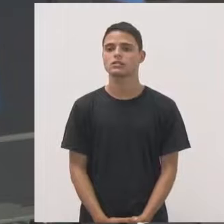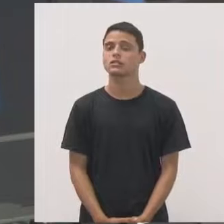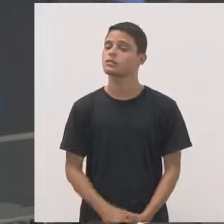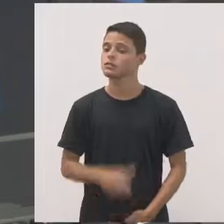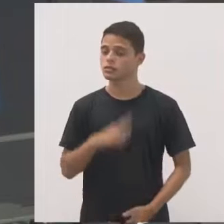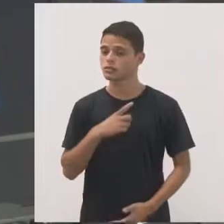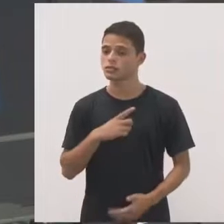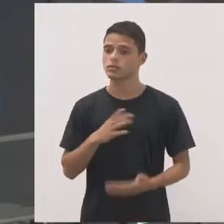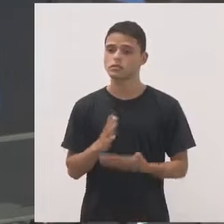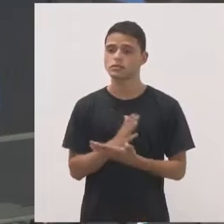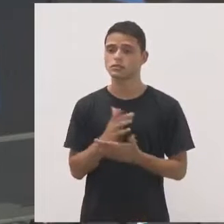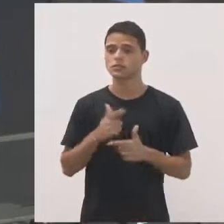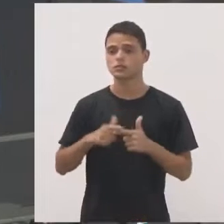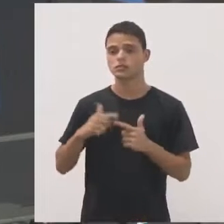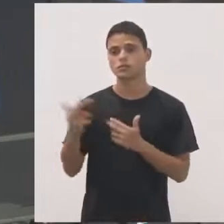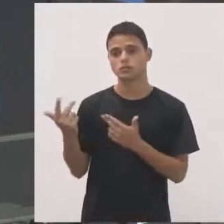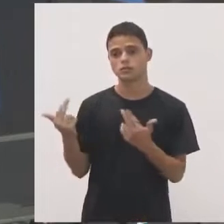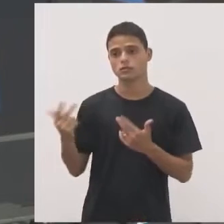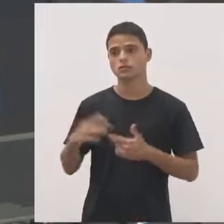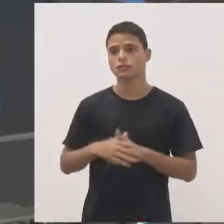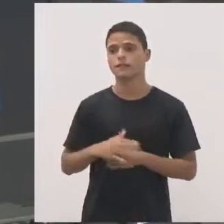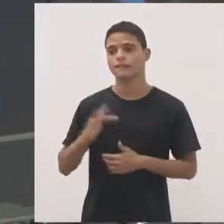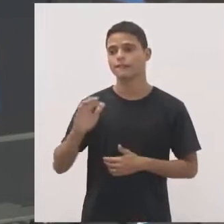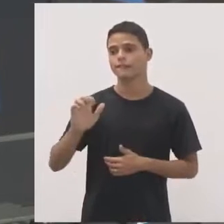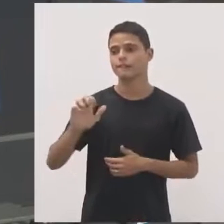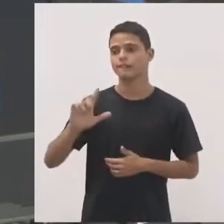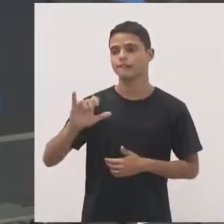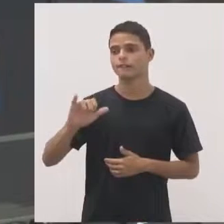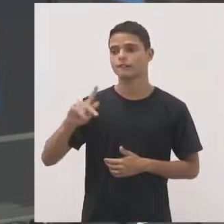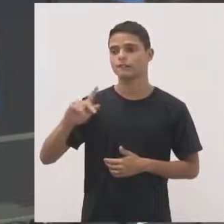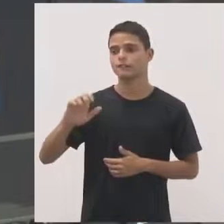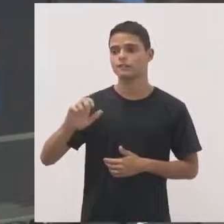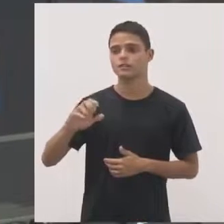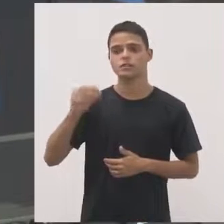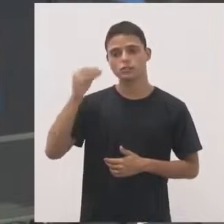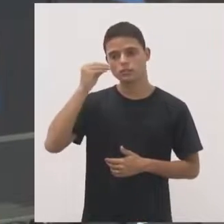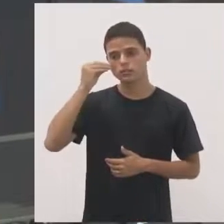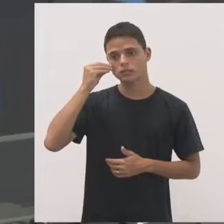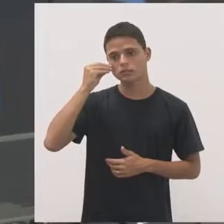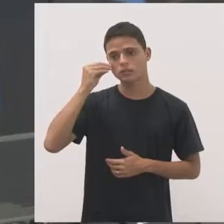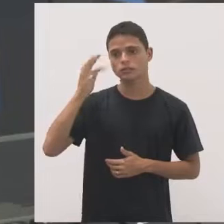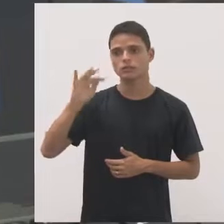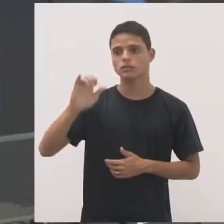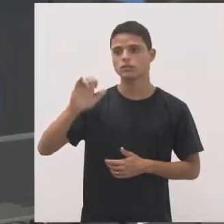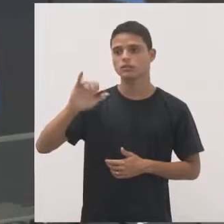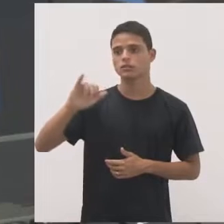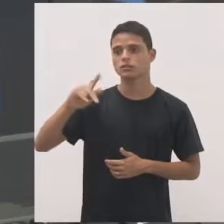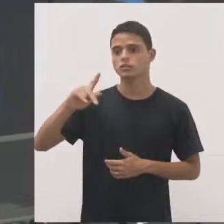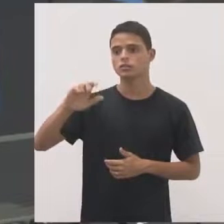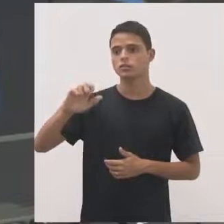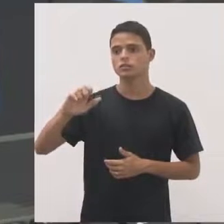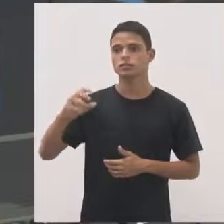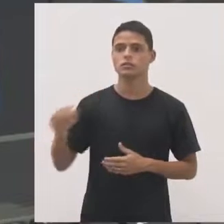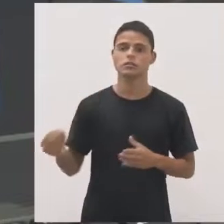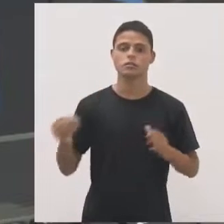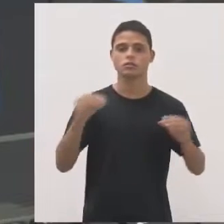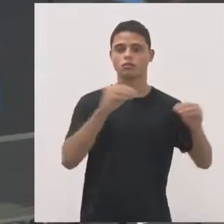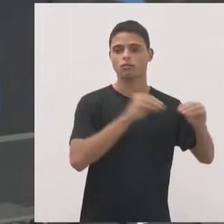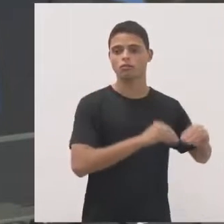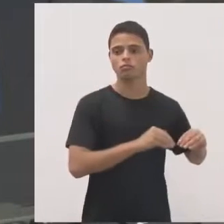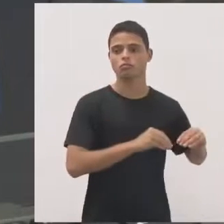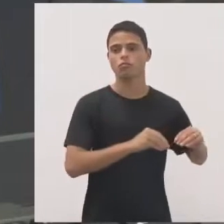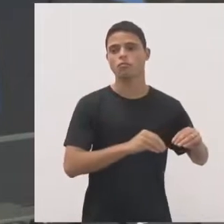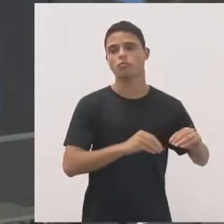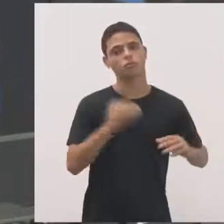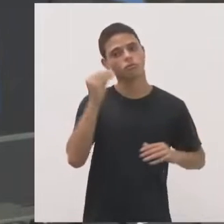mesmos problemas. Para vocês verem que o Felipe veio aqui, para testar, o Felipe teve que trazer o computador, porque a gente não tem computador